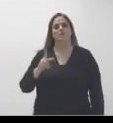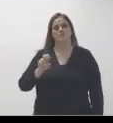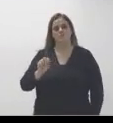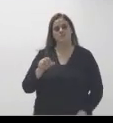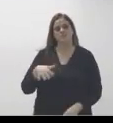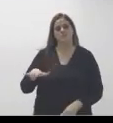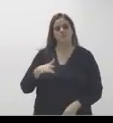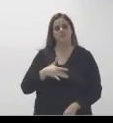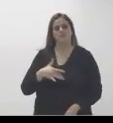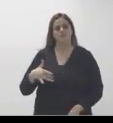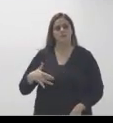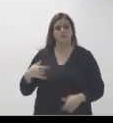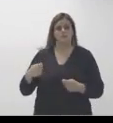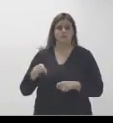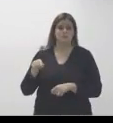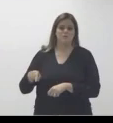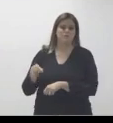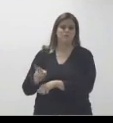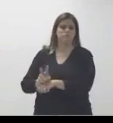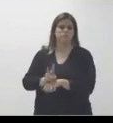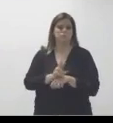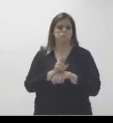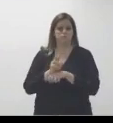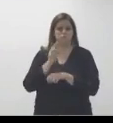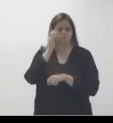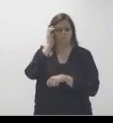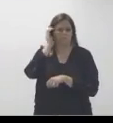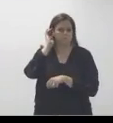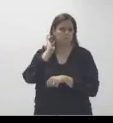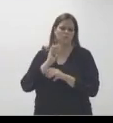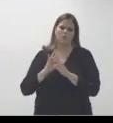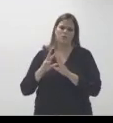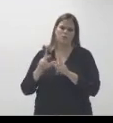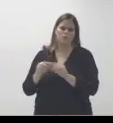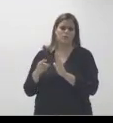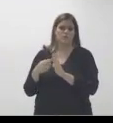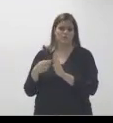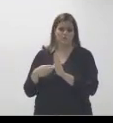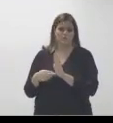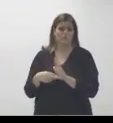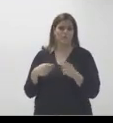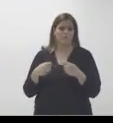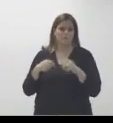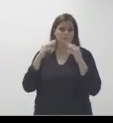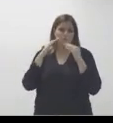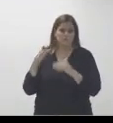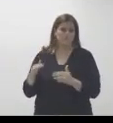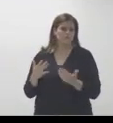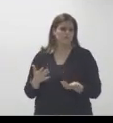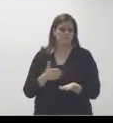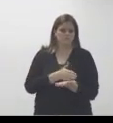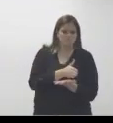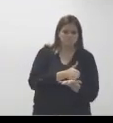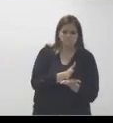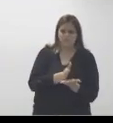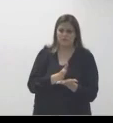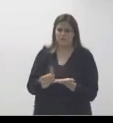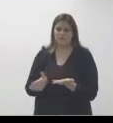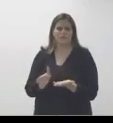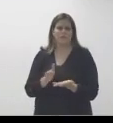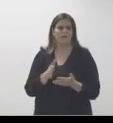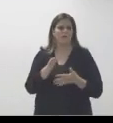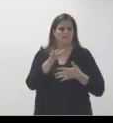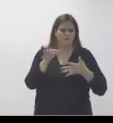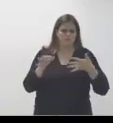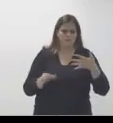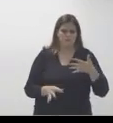objetivos ideário compromissos e intersetorialidade multidisciplinariedade enfim